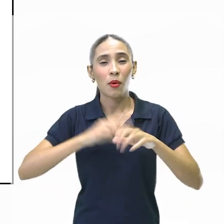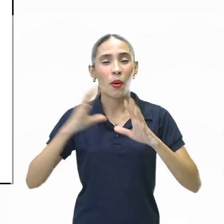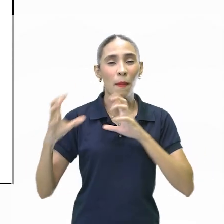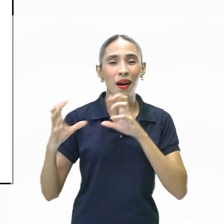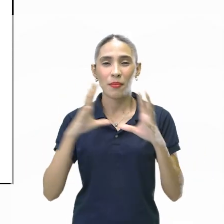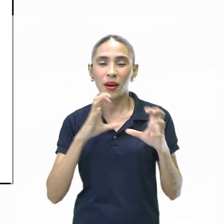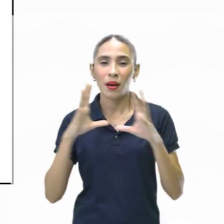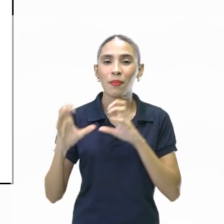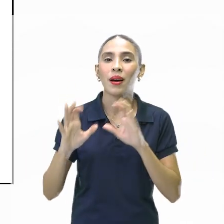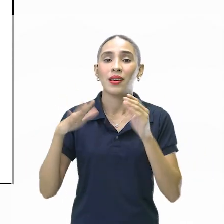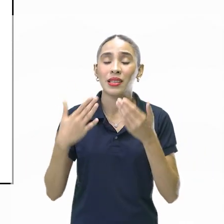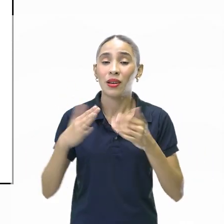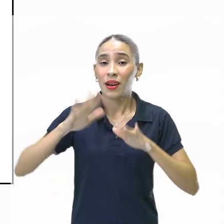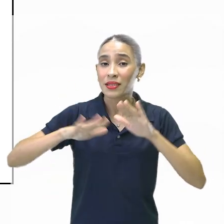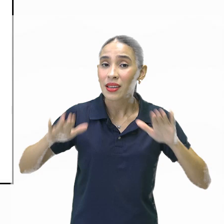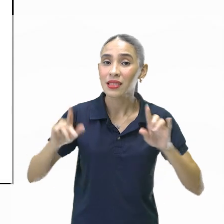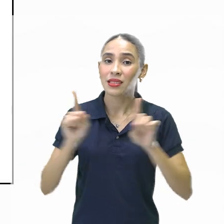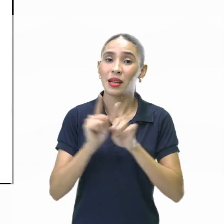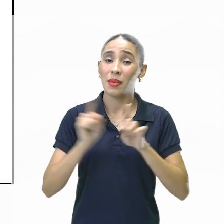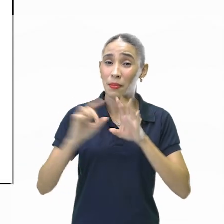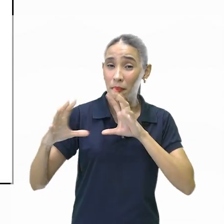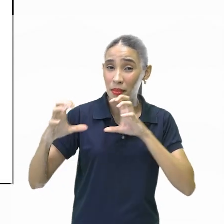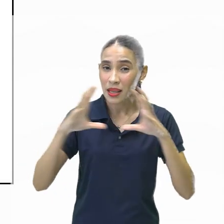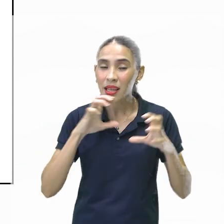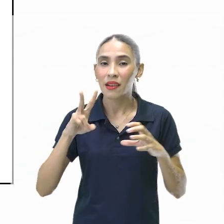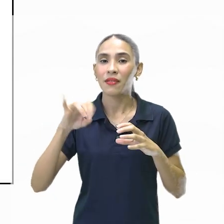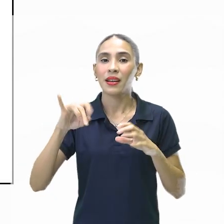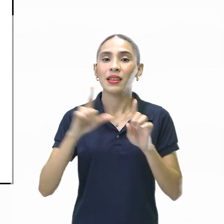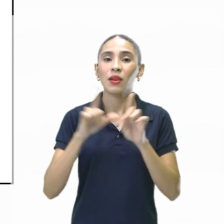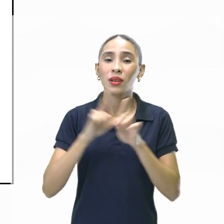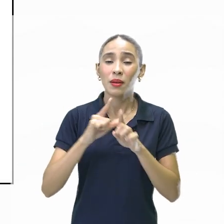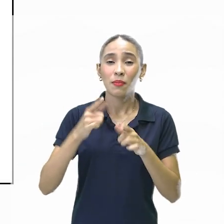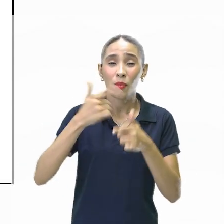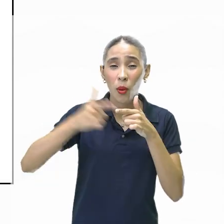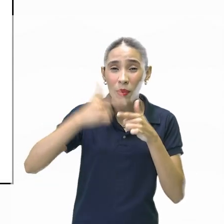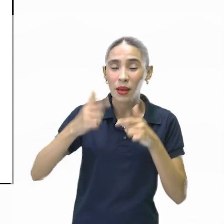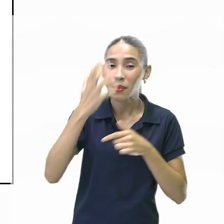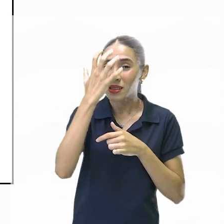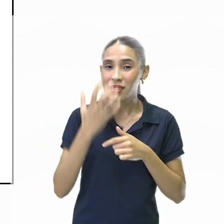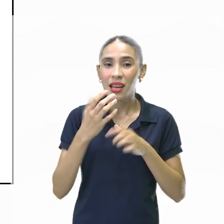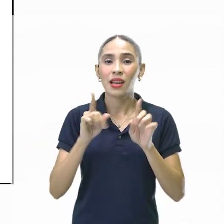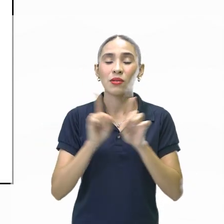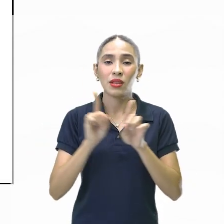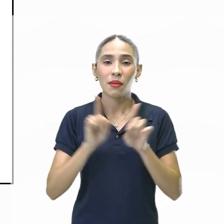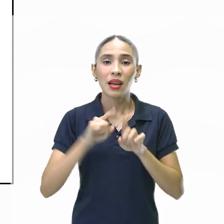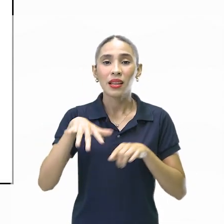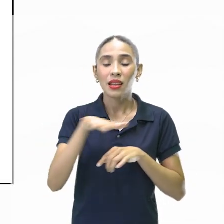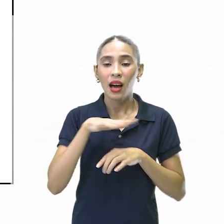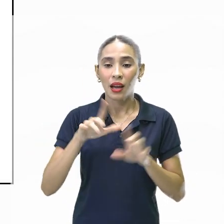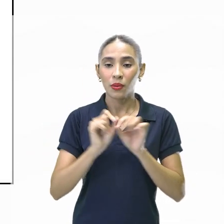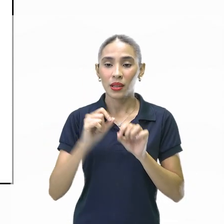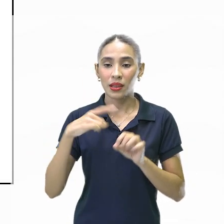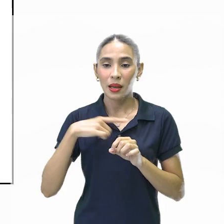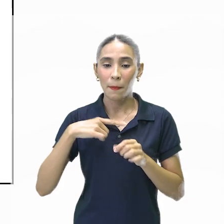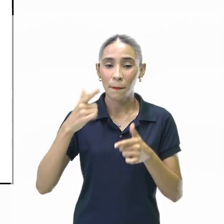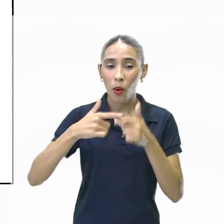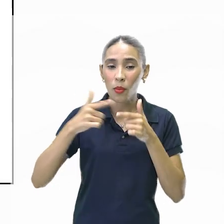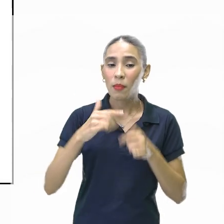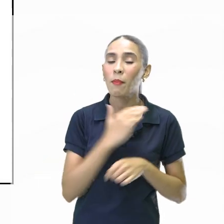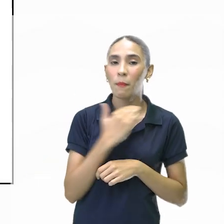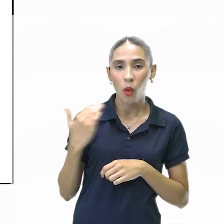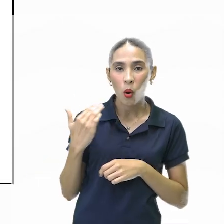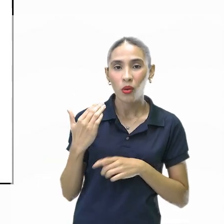né? E muitas vezes essas brigas elas acabam chegando aí a vias de fato, no sentido de haver até mortes por conta